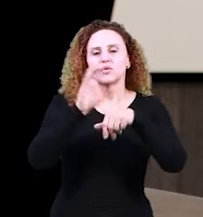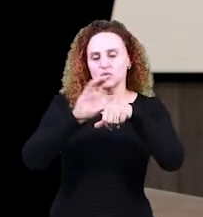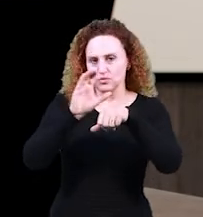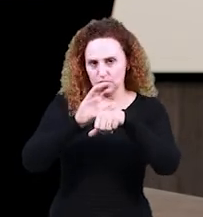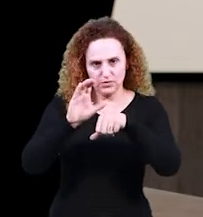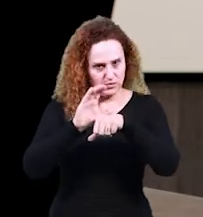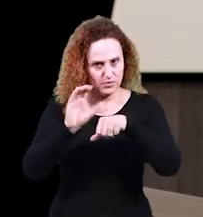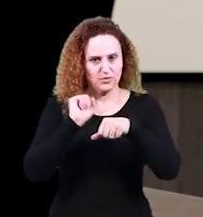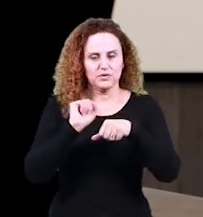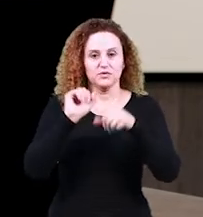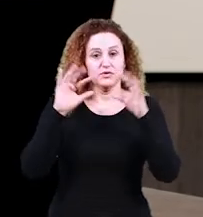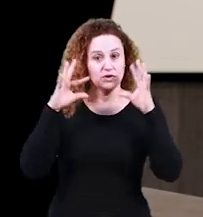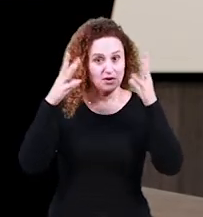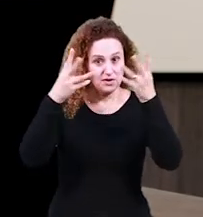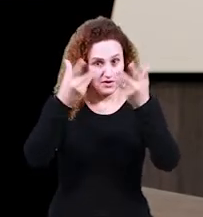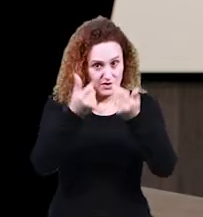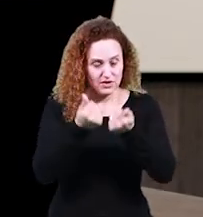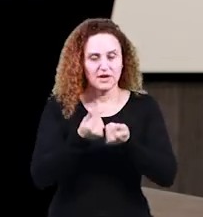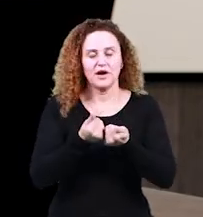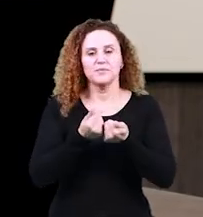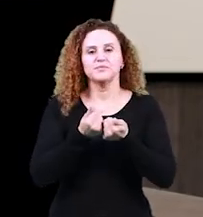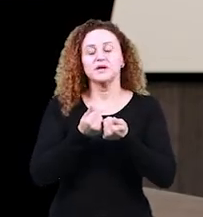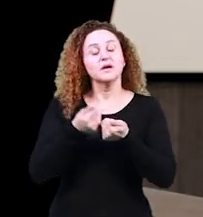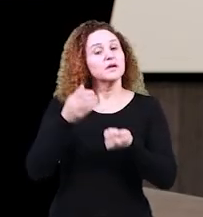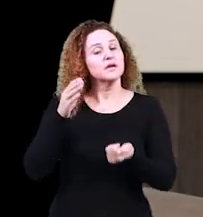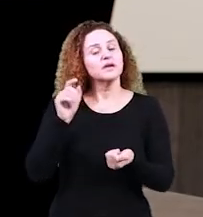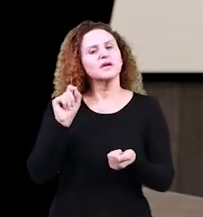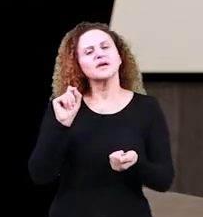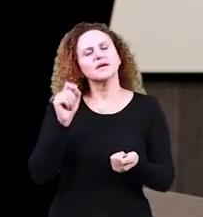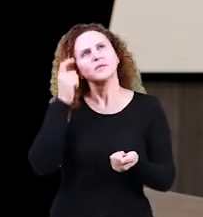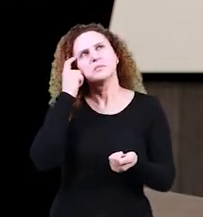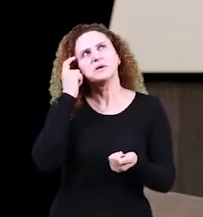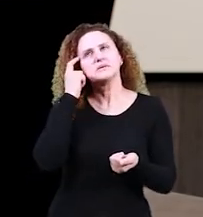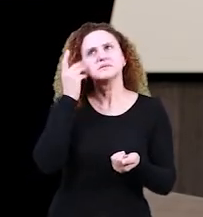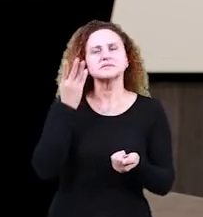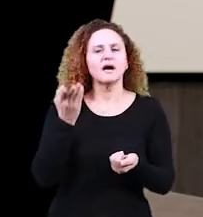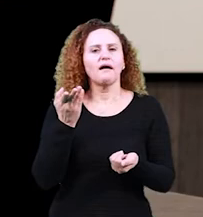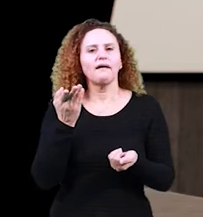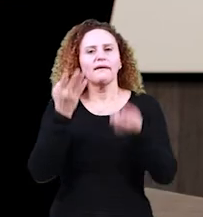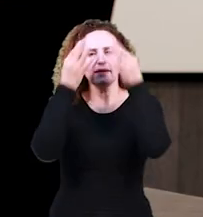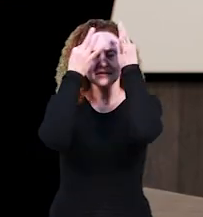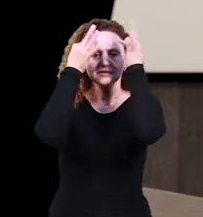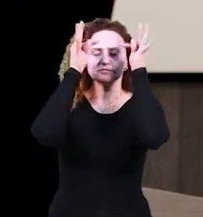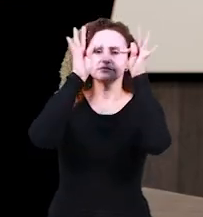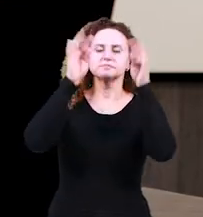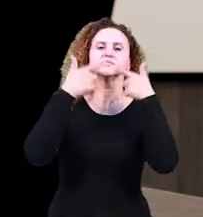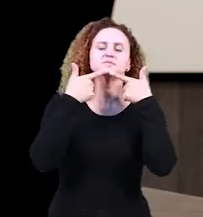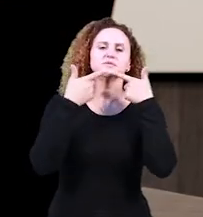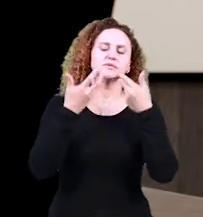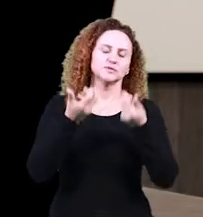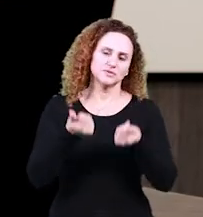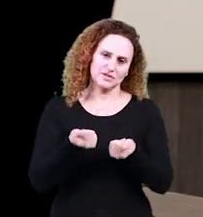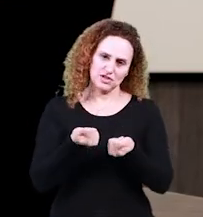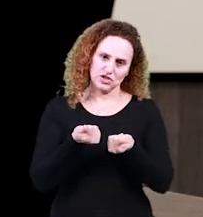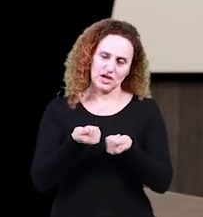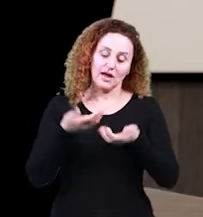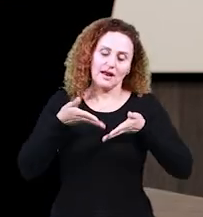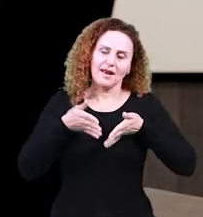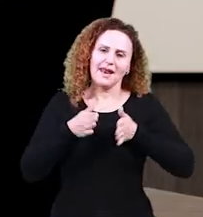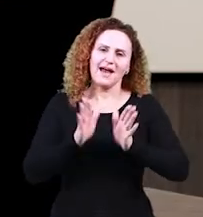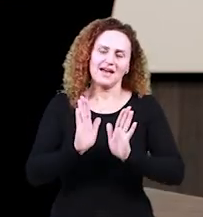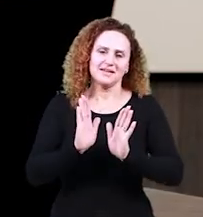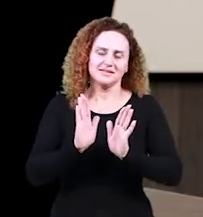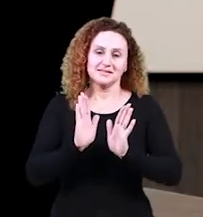Estendeu e se estende até os nossos dias a gente não pode pensar que uma teoria linguística nasce quando